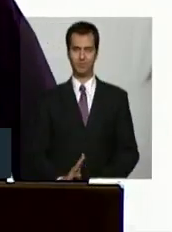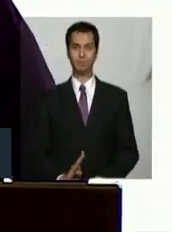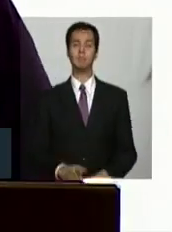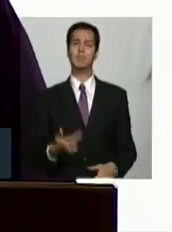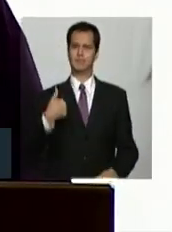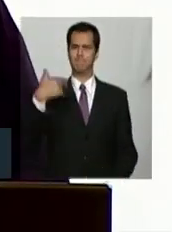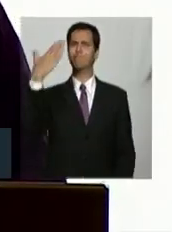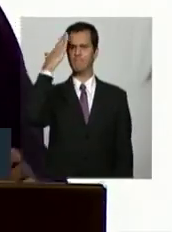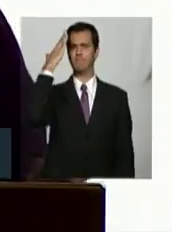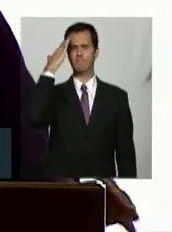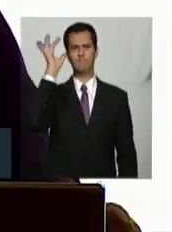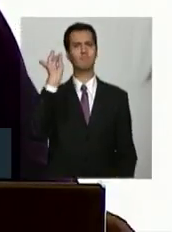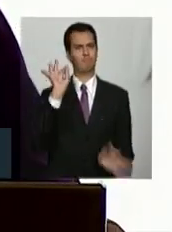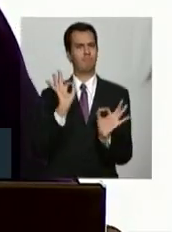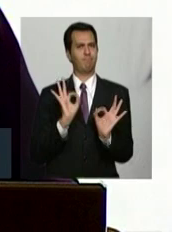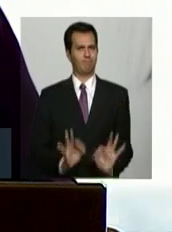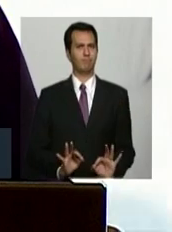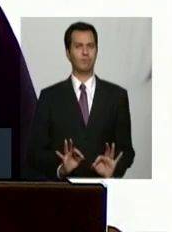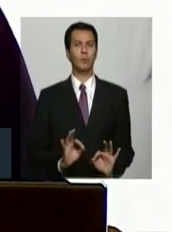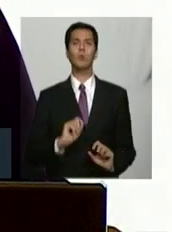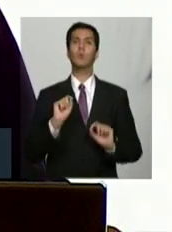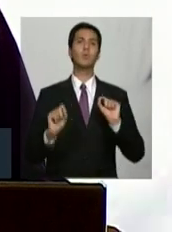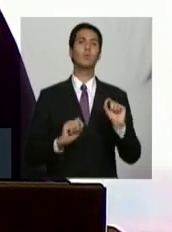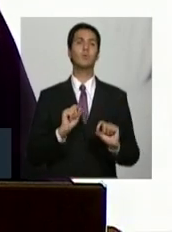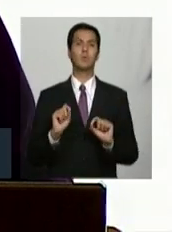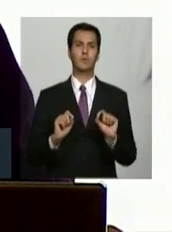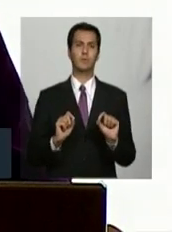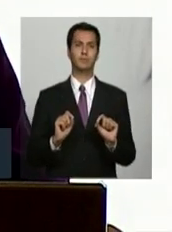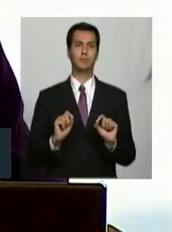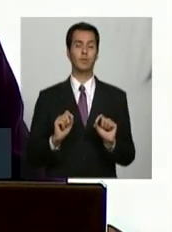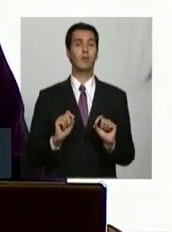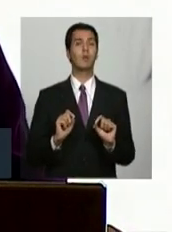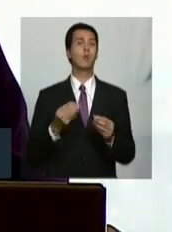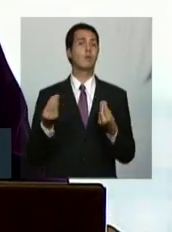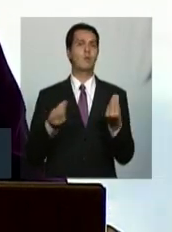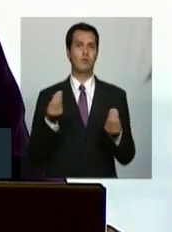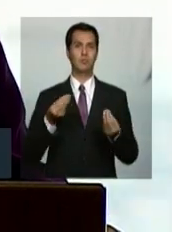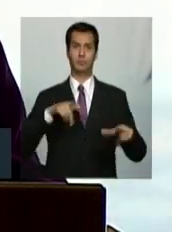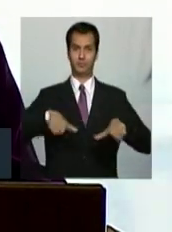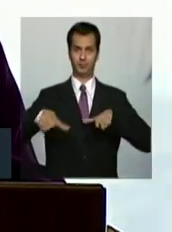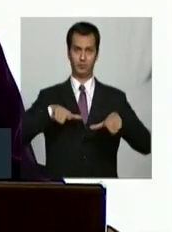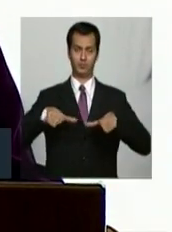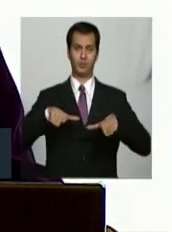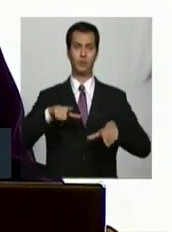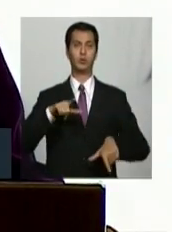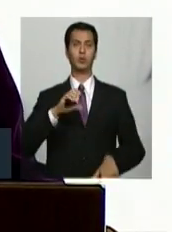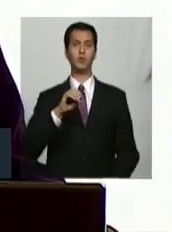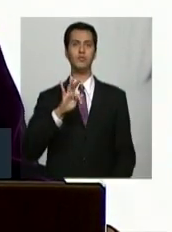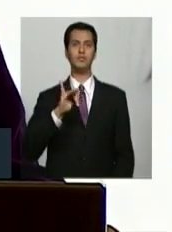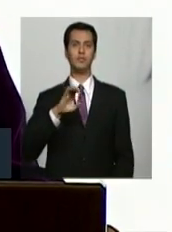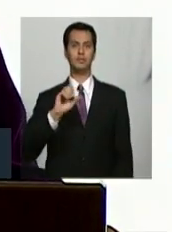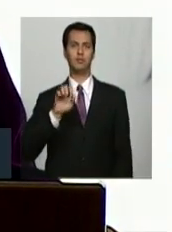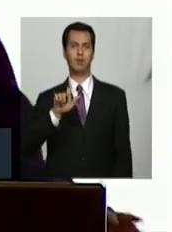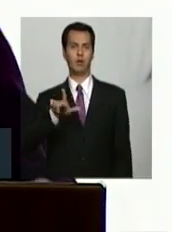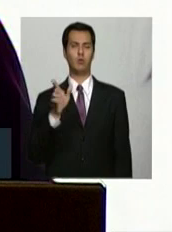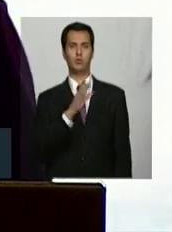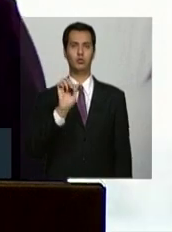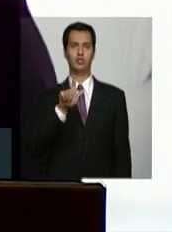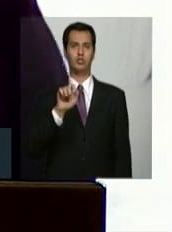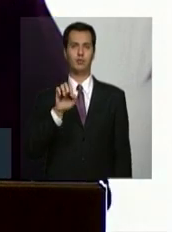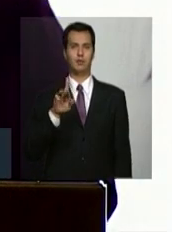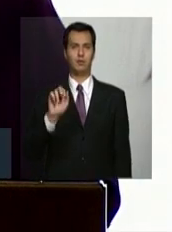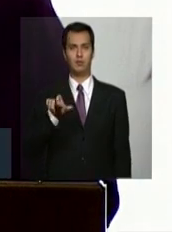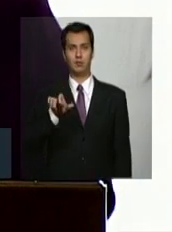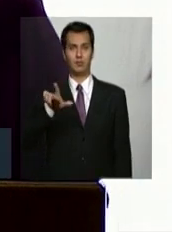o que implica, na trajetória de uma carreira de oficial general, todos